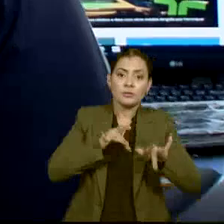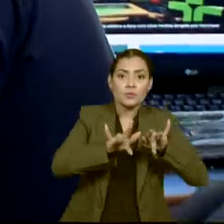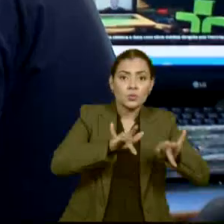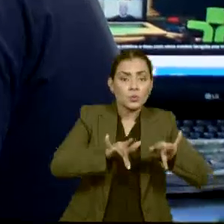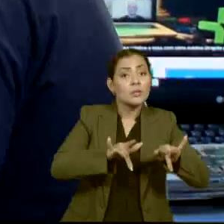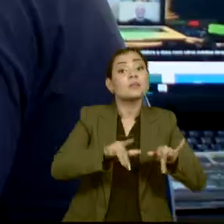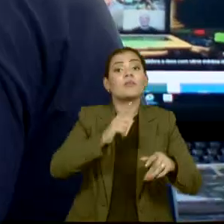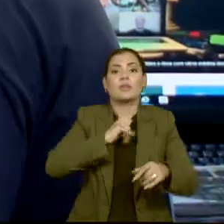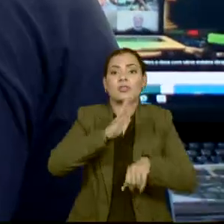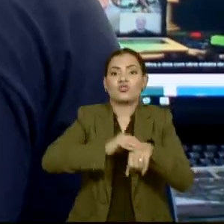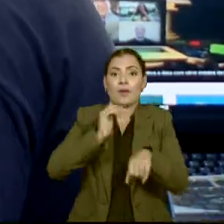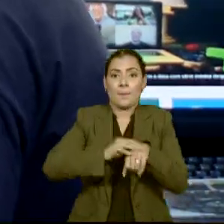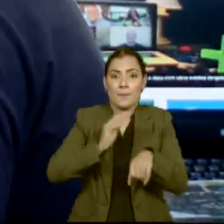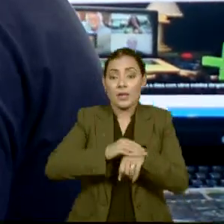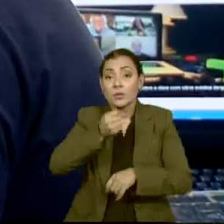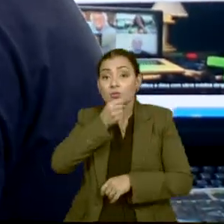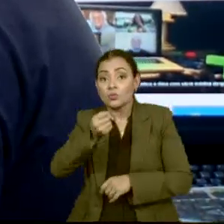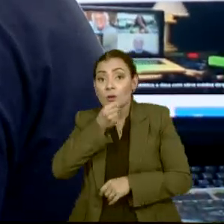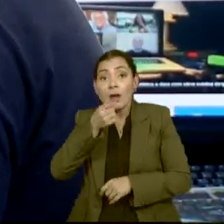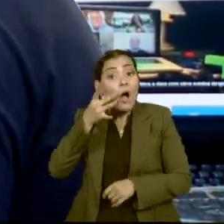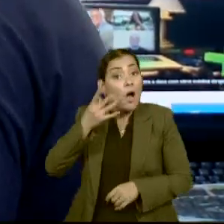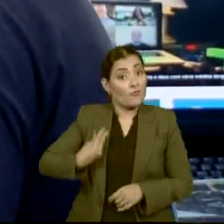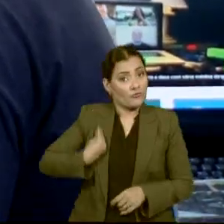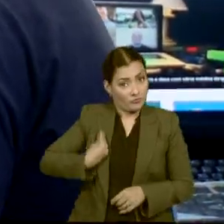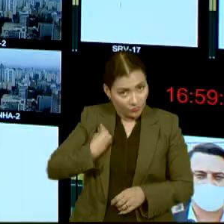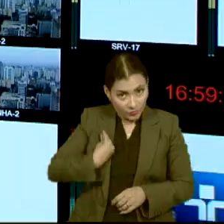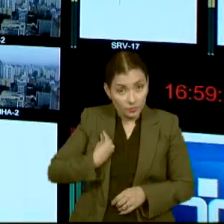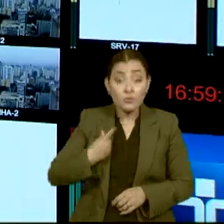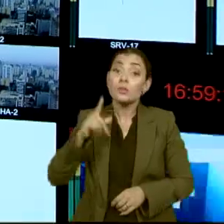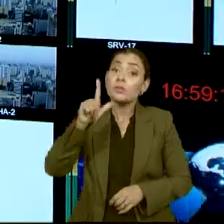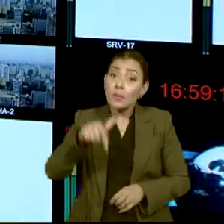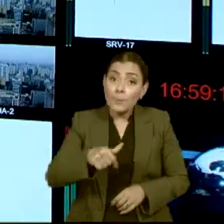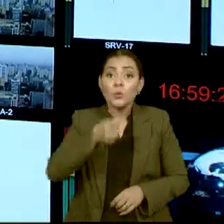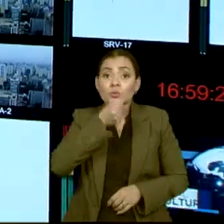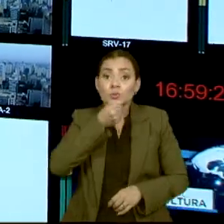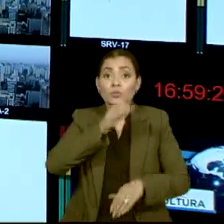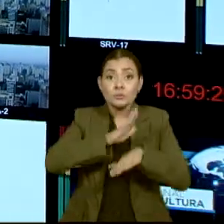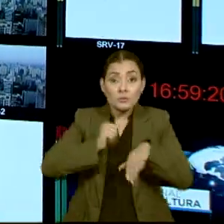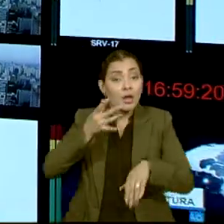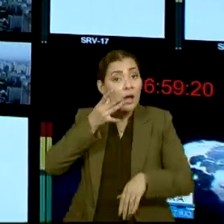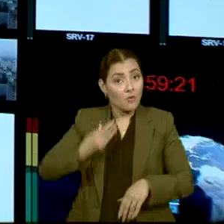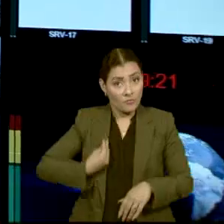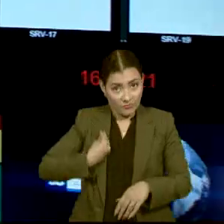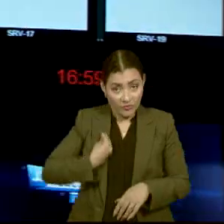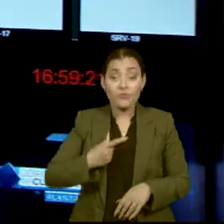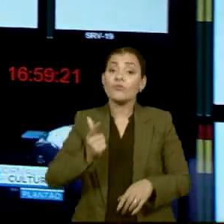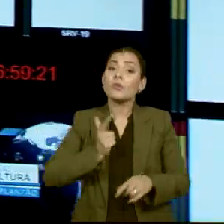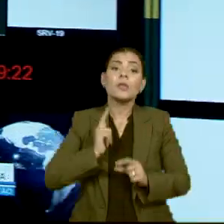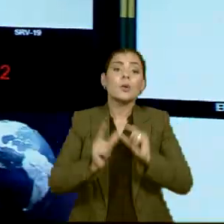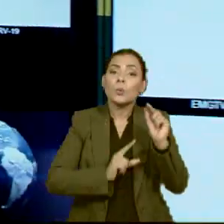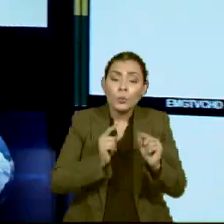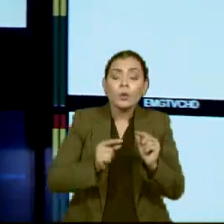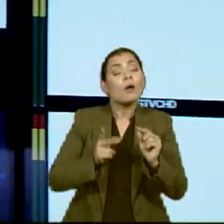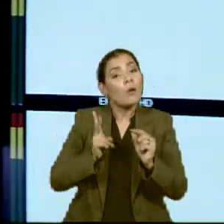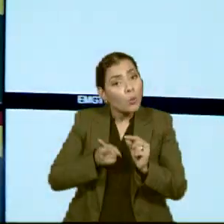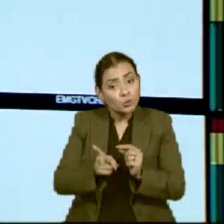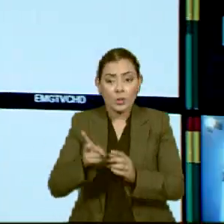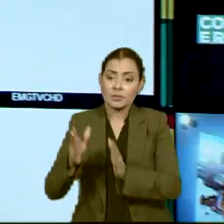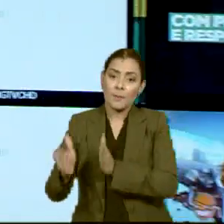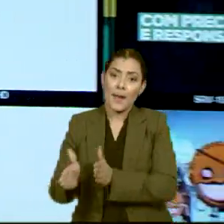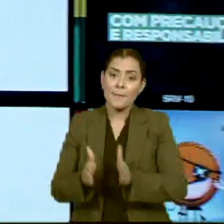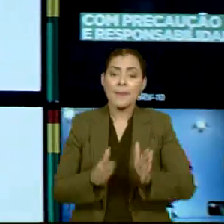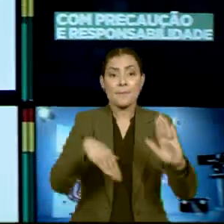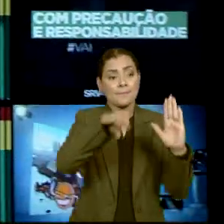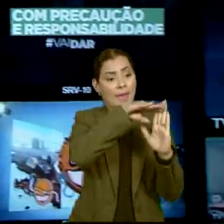vai entrar um boletim jornalístico ao vivo. Após esse boletim jornalístico ao vivo, entrar, dar a consequência aqui no